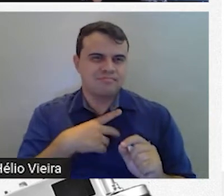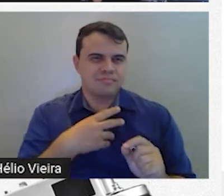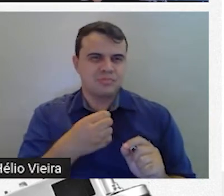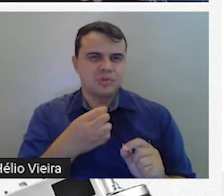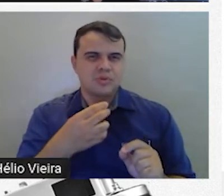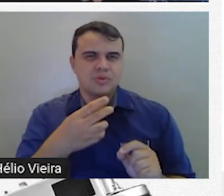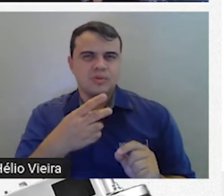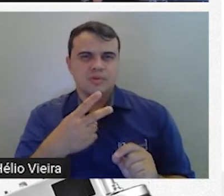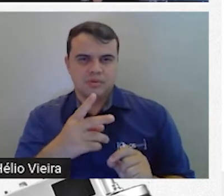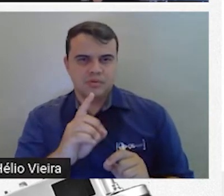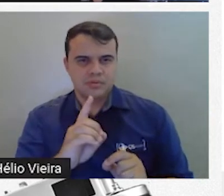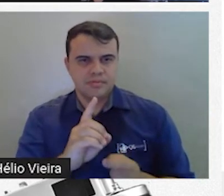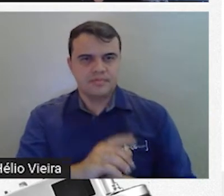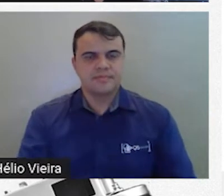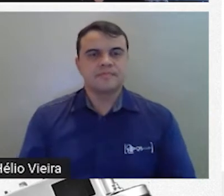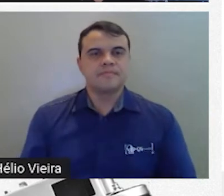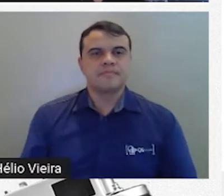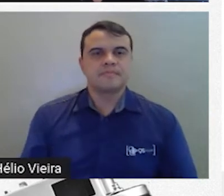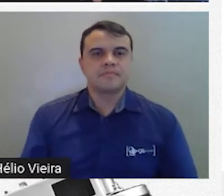bidimensional.